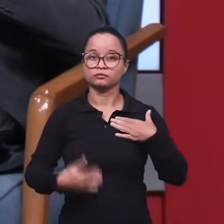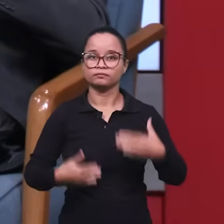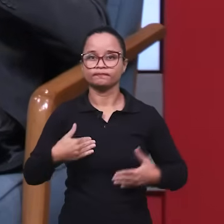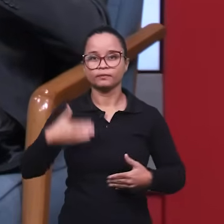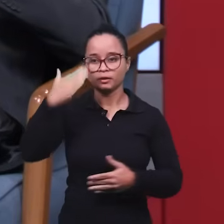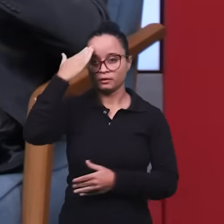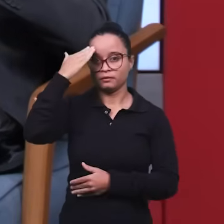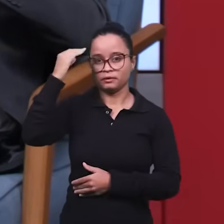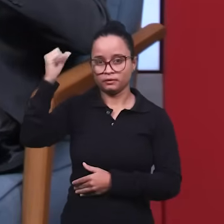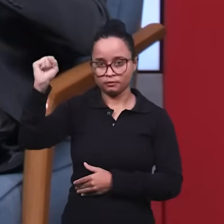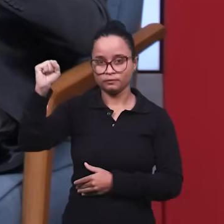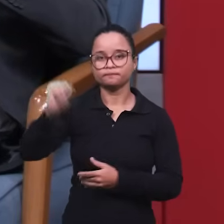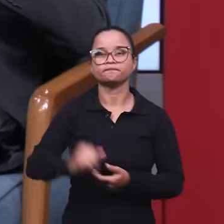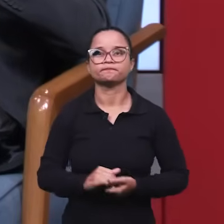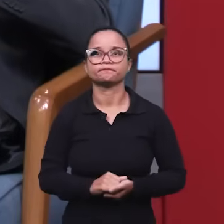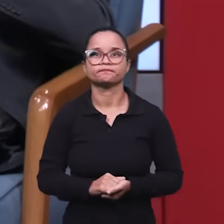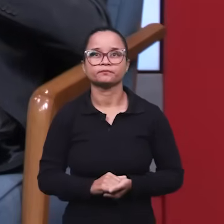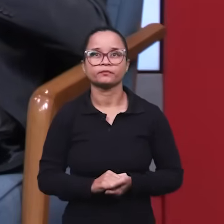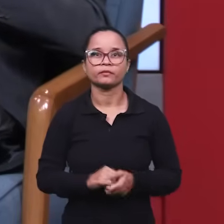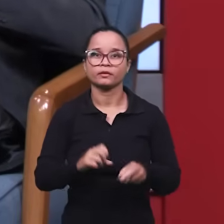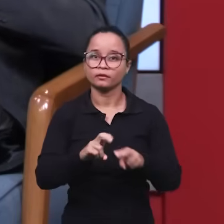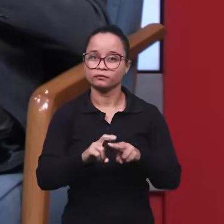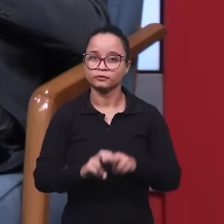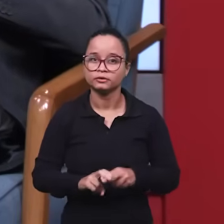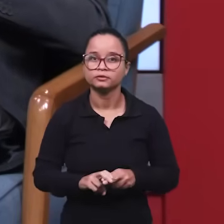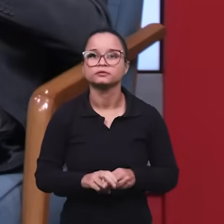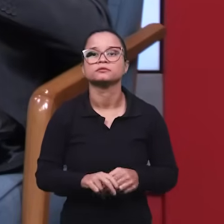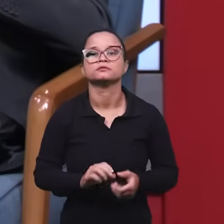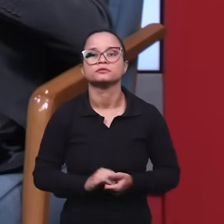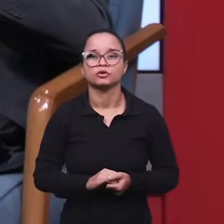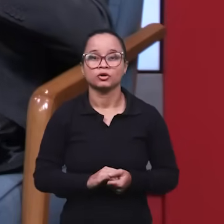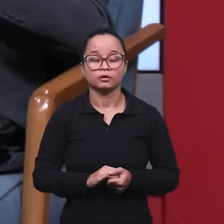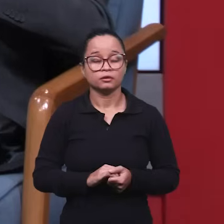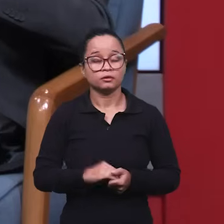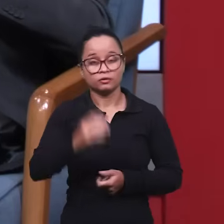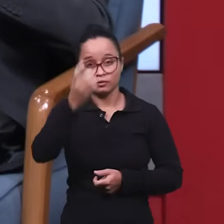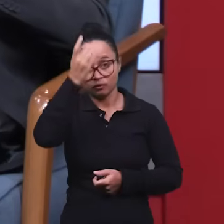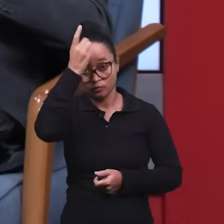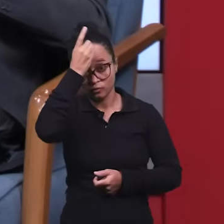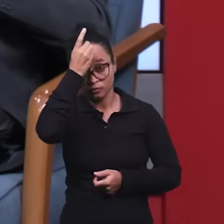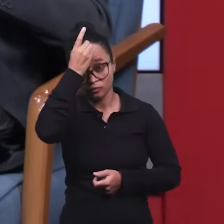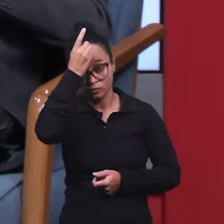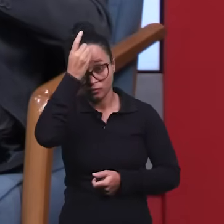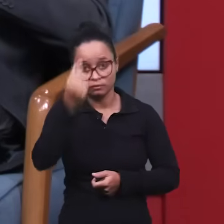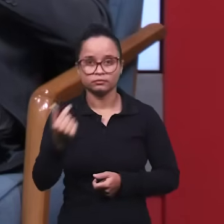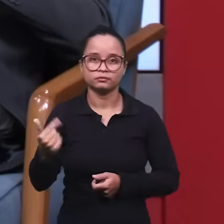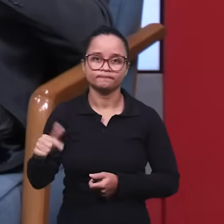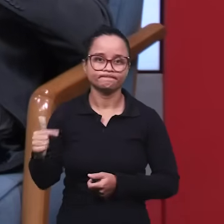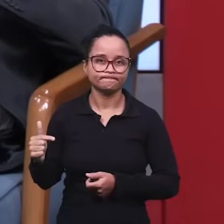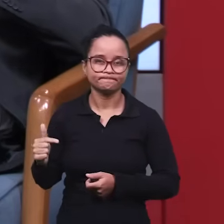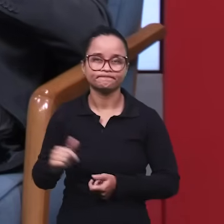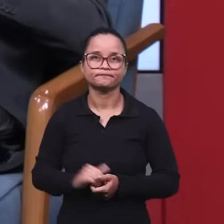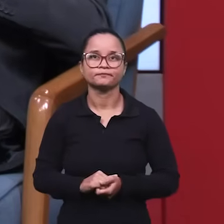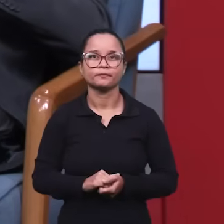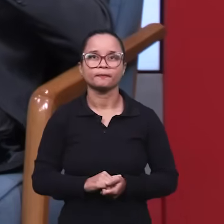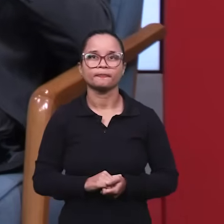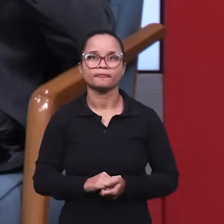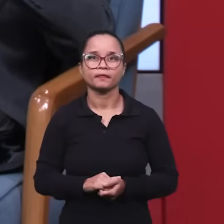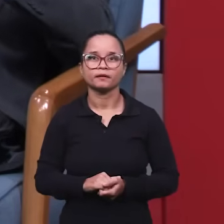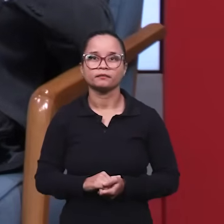Então vem a sabedoria. É por isso que o dom vem incompleto. É por isso que às vezes